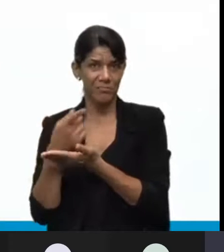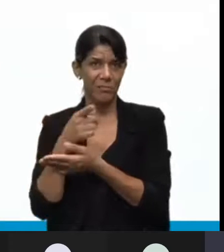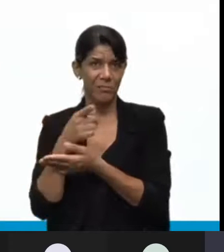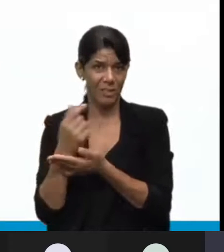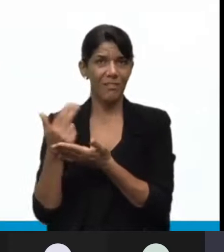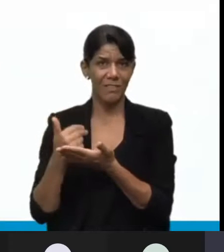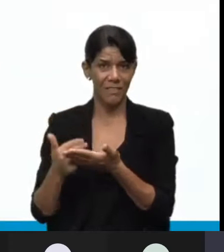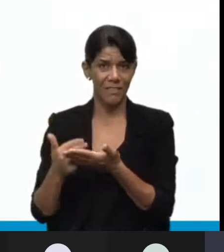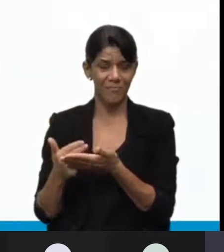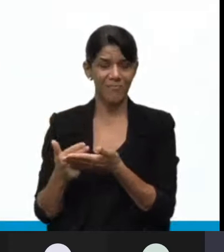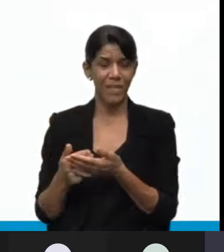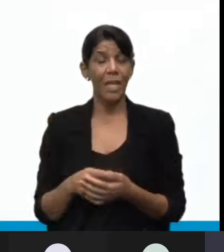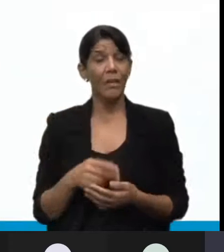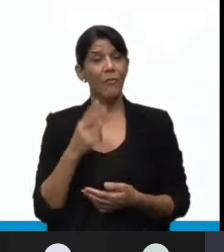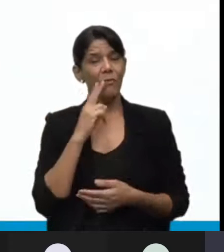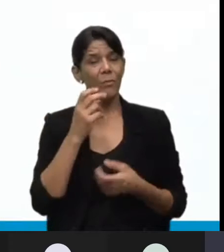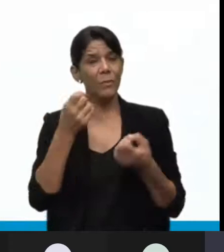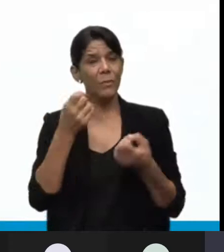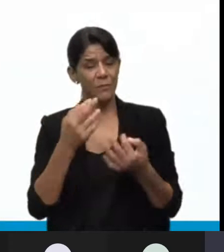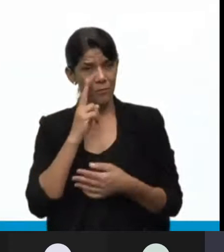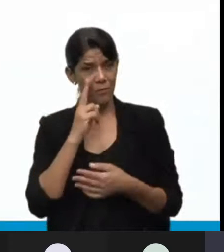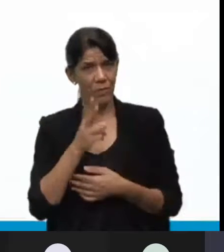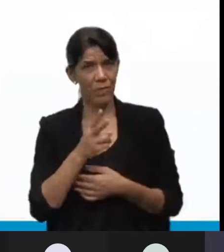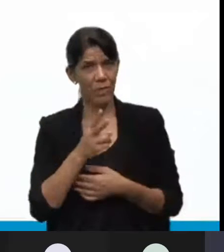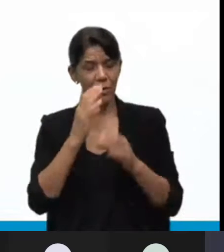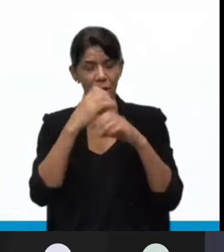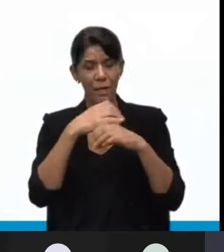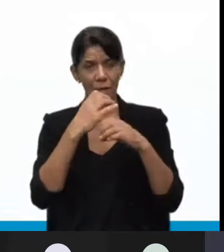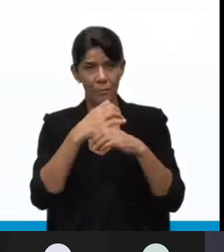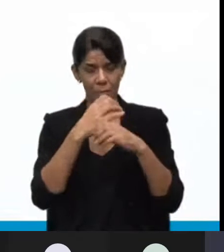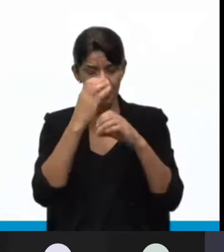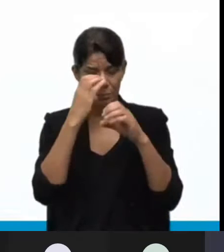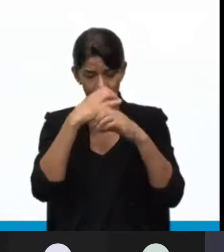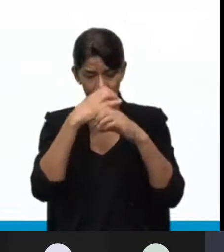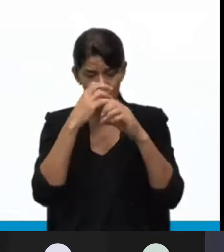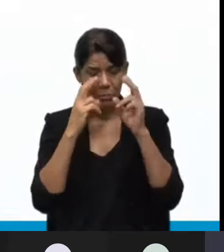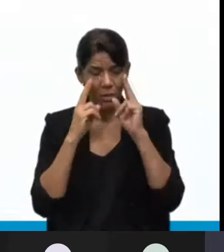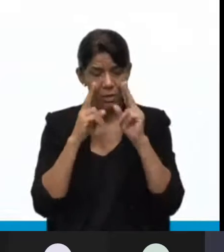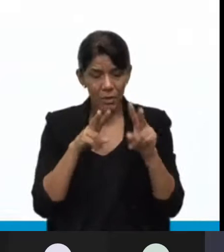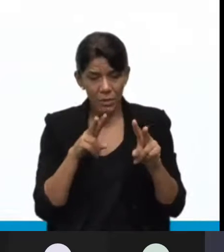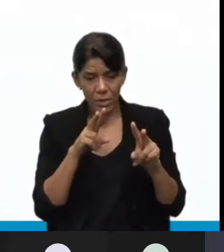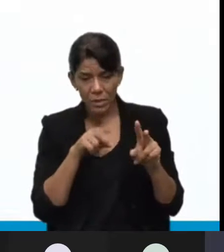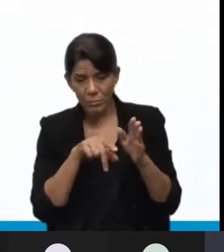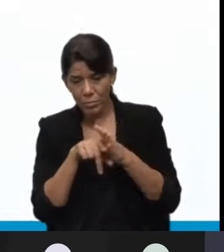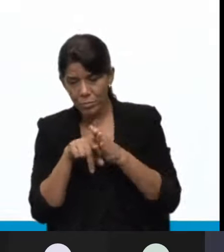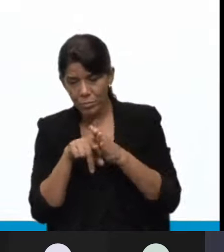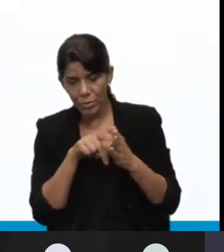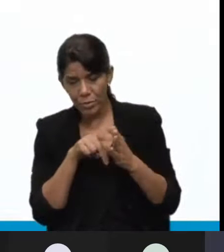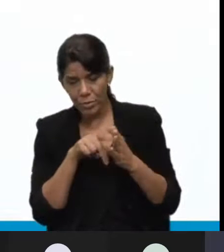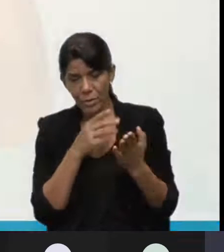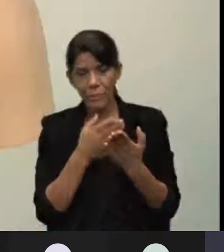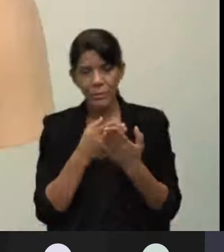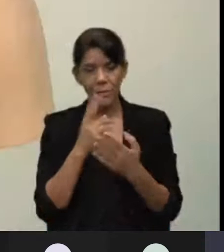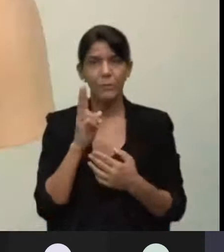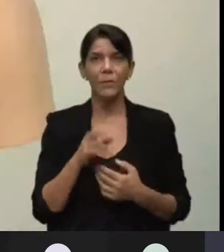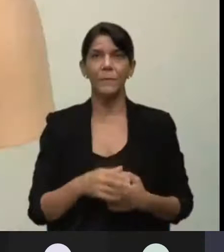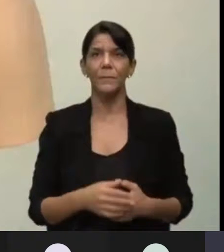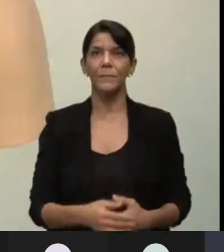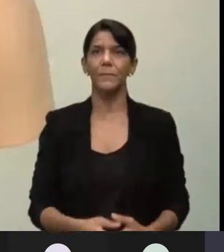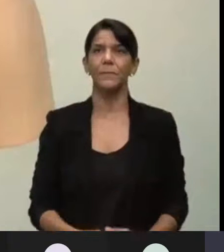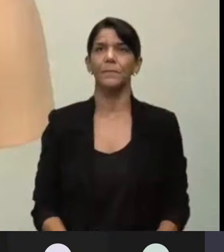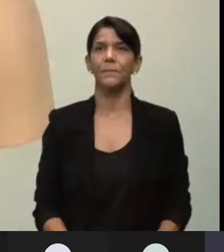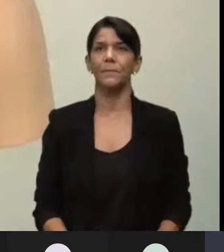vamos lá para a gente colocar a nossa lâmina aí no nosso microscópio para a gente então seguir com a nossa aula. Vamos lá no